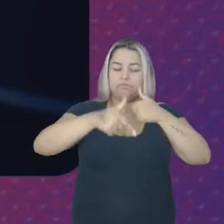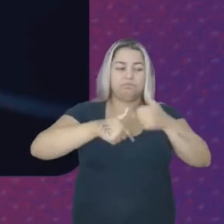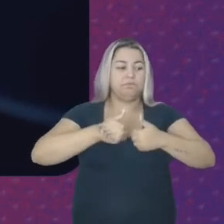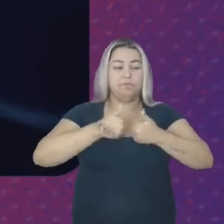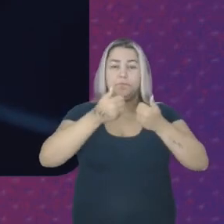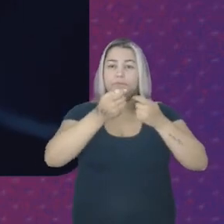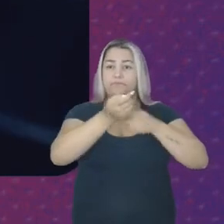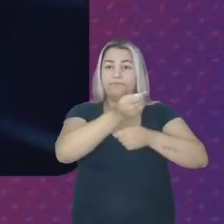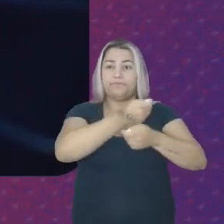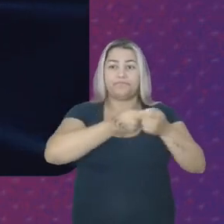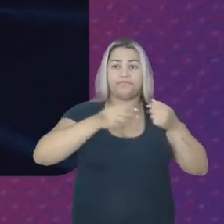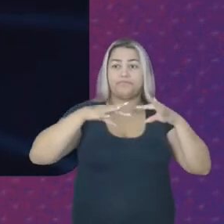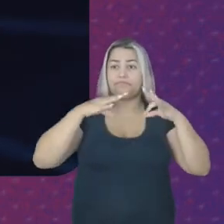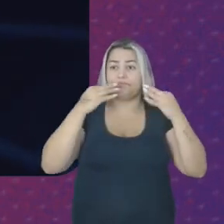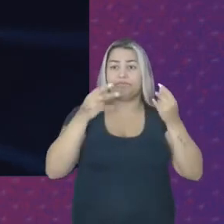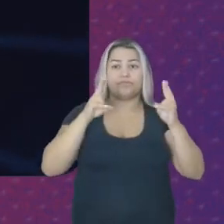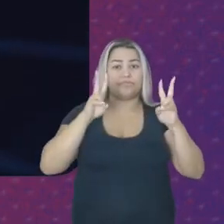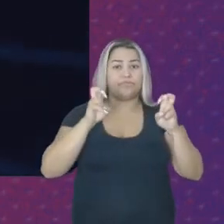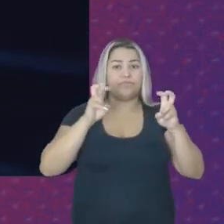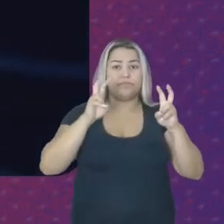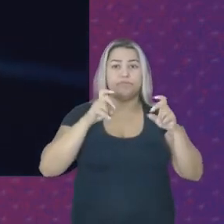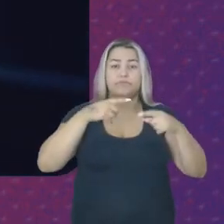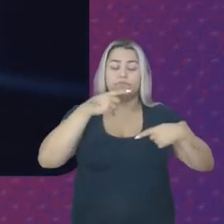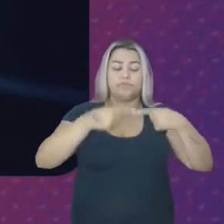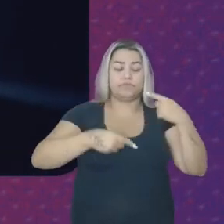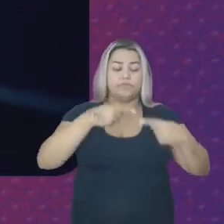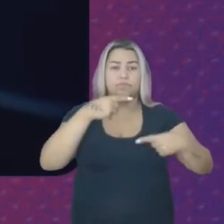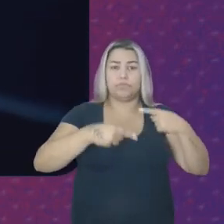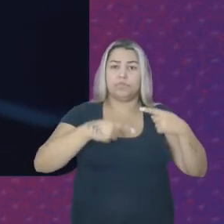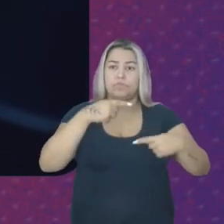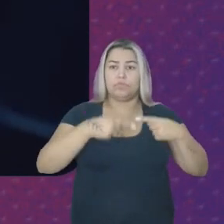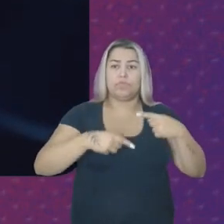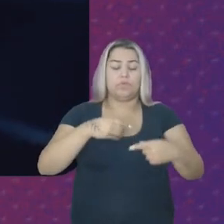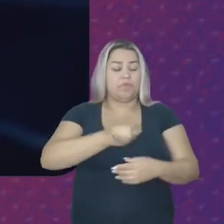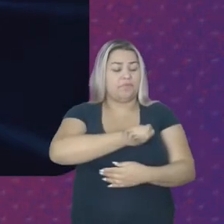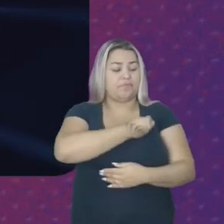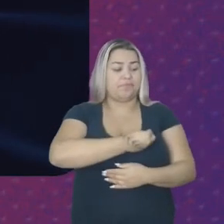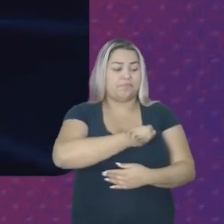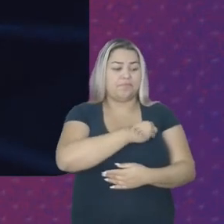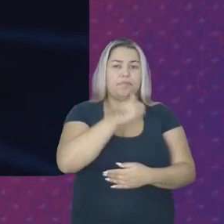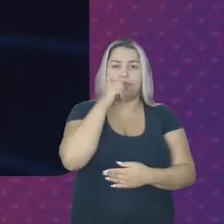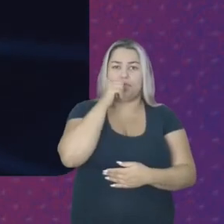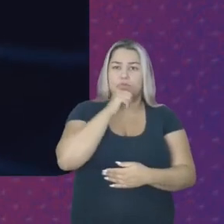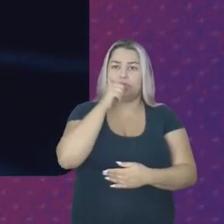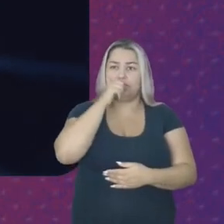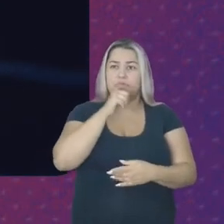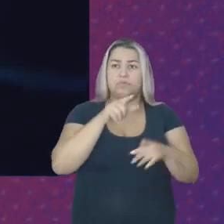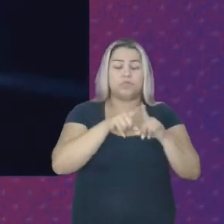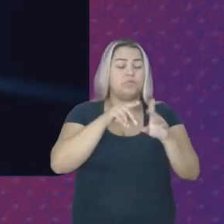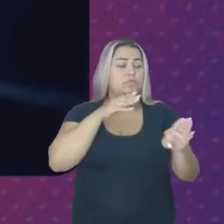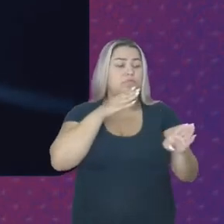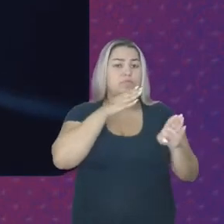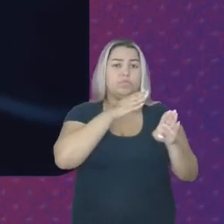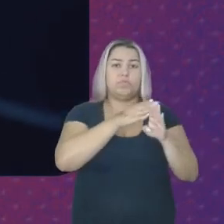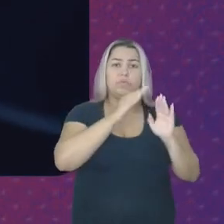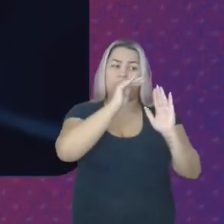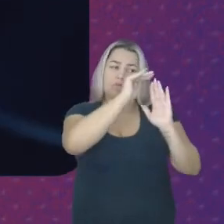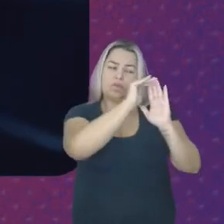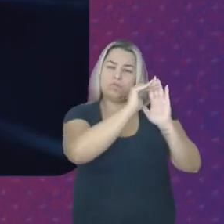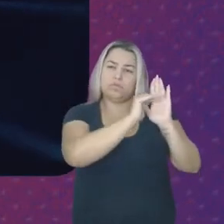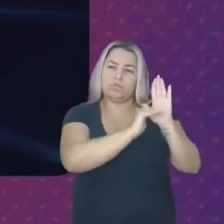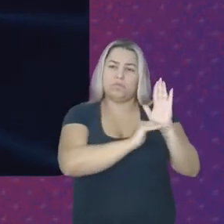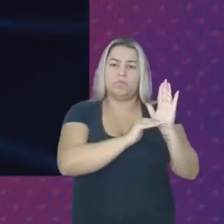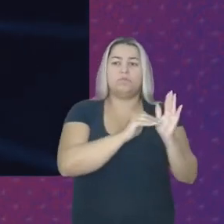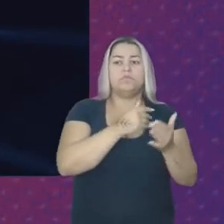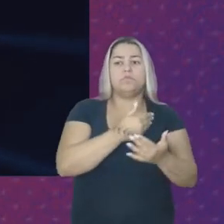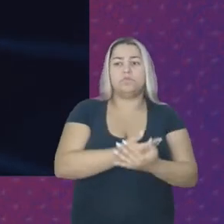econômico. Vejam, são todos temas que dialogam diretamente com a vida das mulheres, que dialogam diretamente com as pautas e